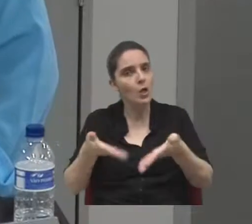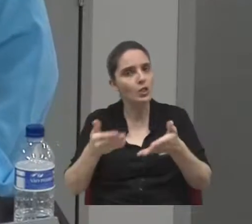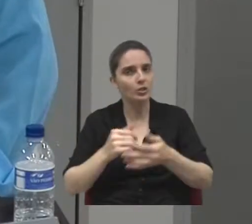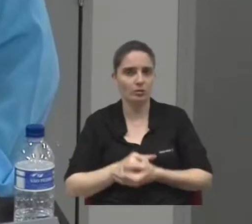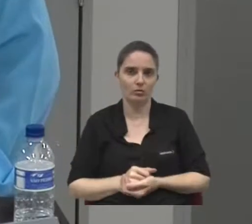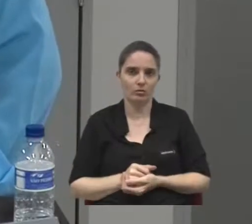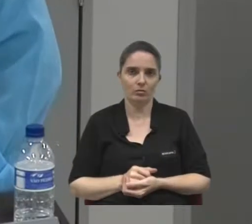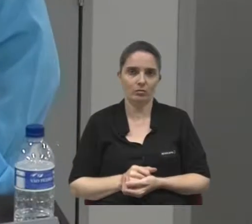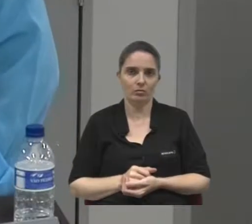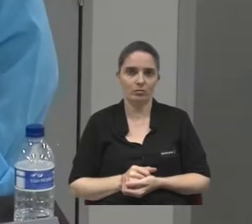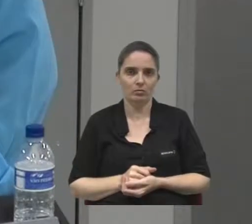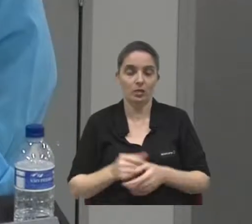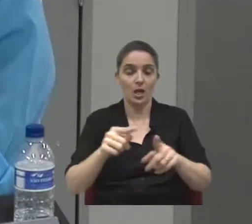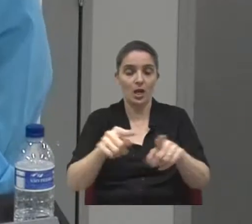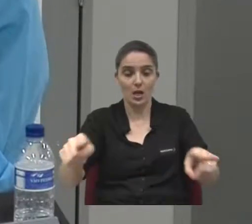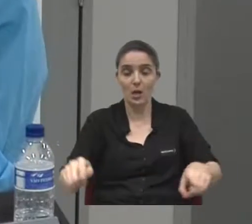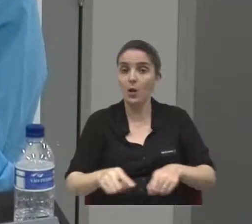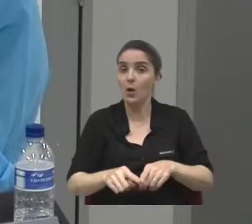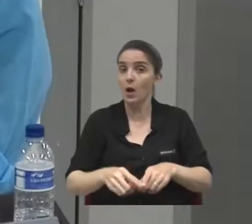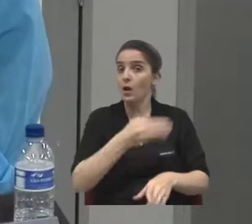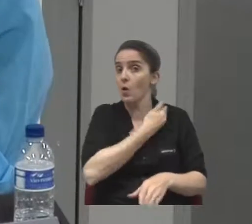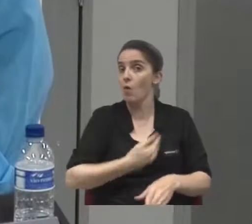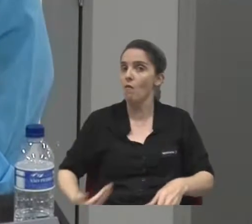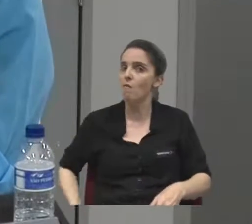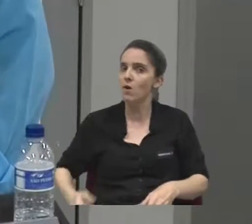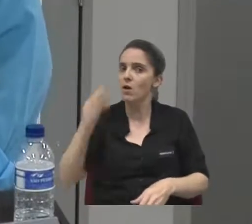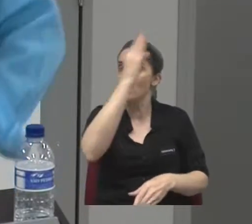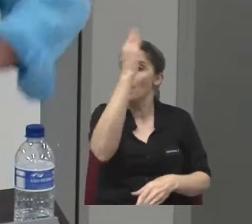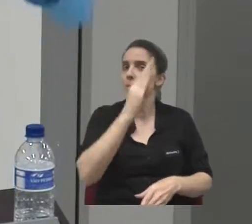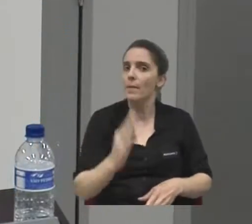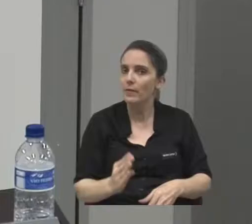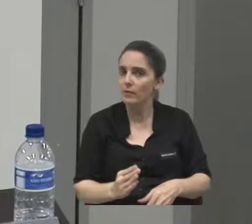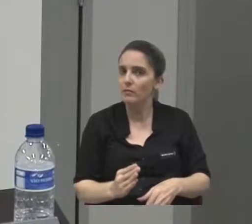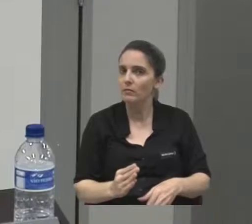terra do governo federal. Nós ganhamos o Horto.